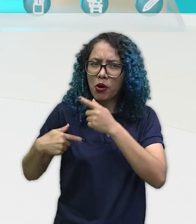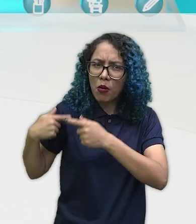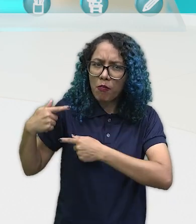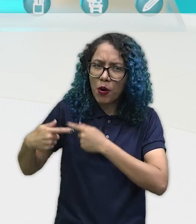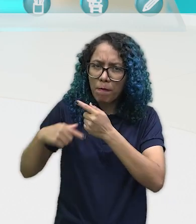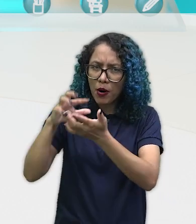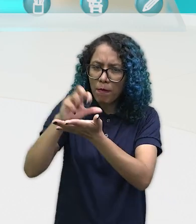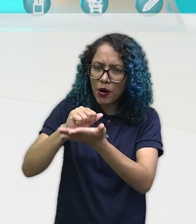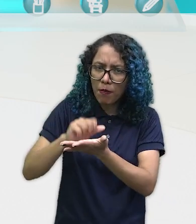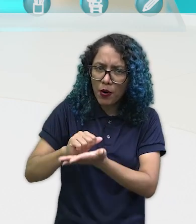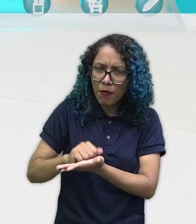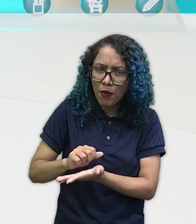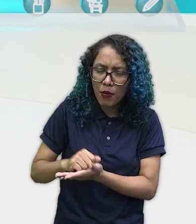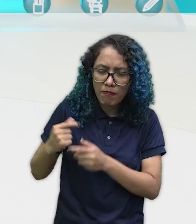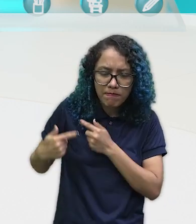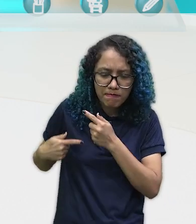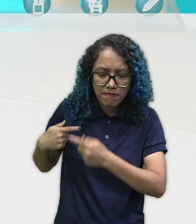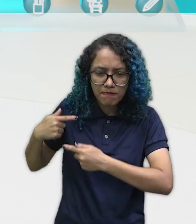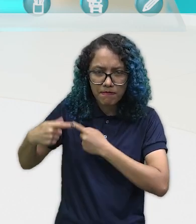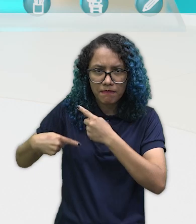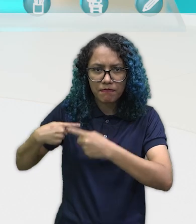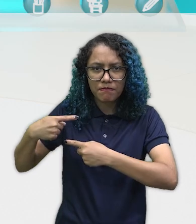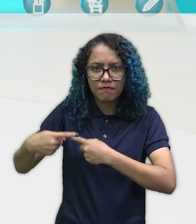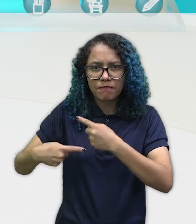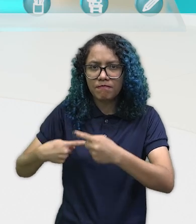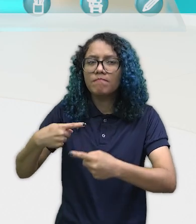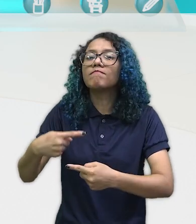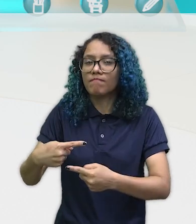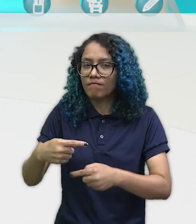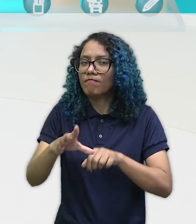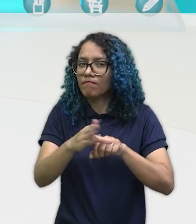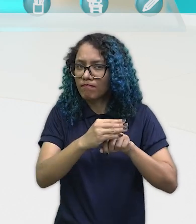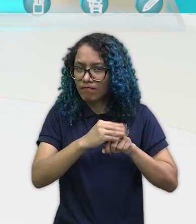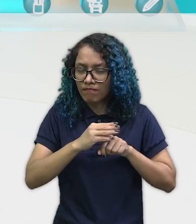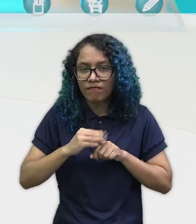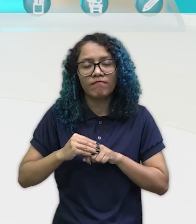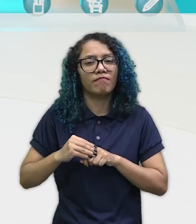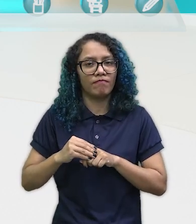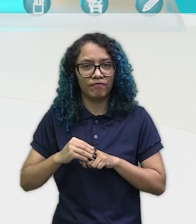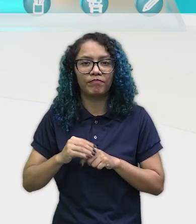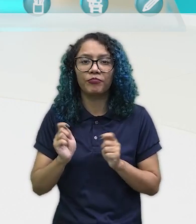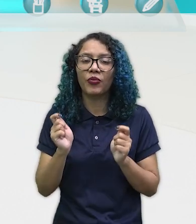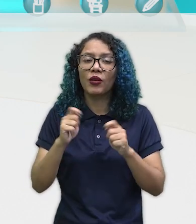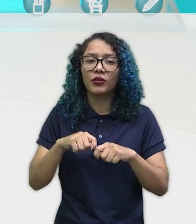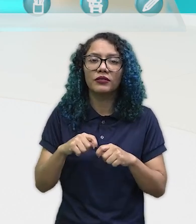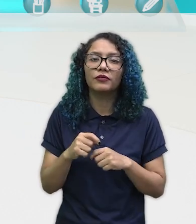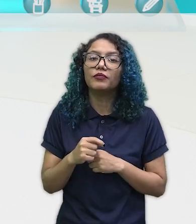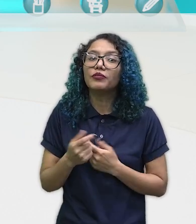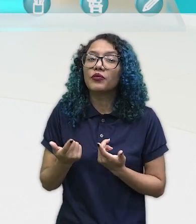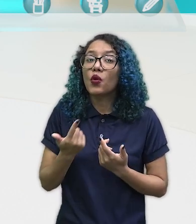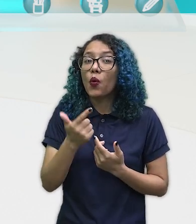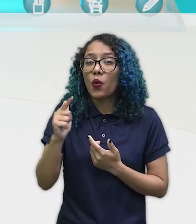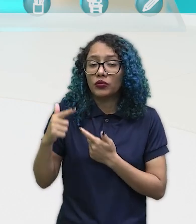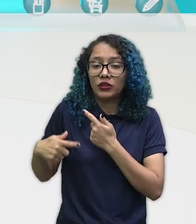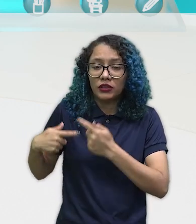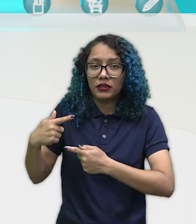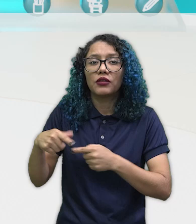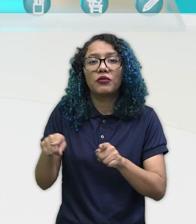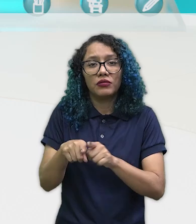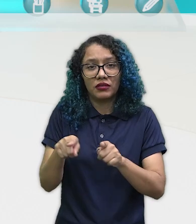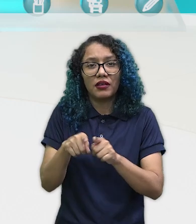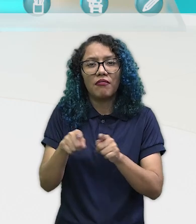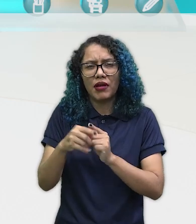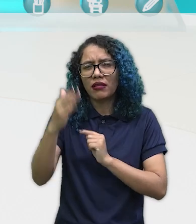foram registrando também esses conhecimentos para que outras gerações